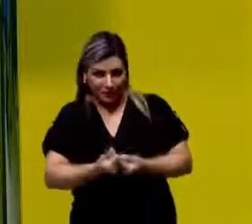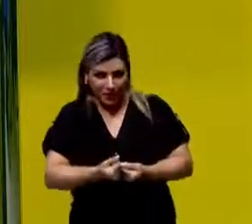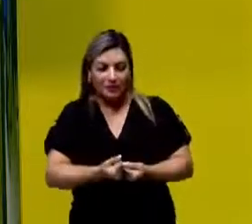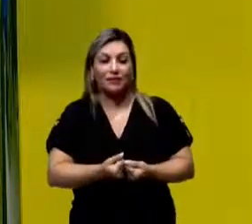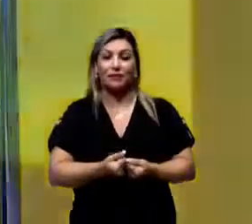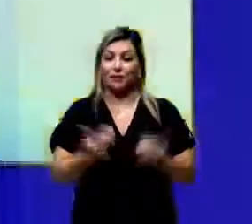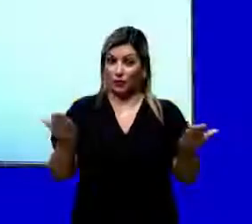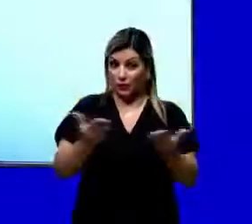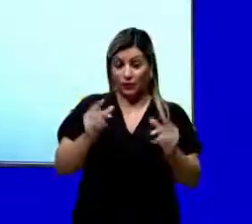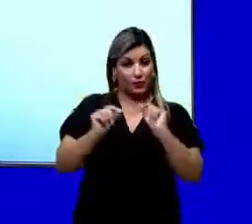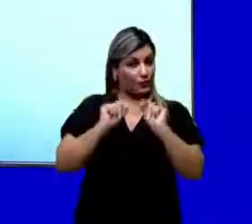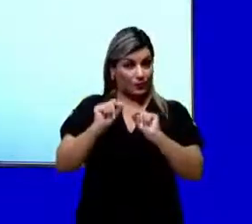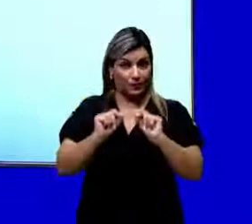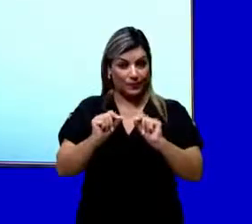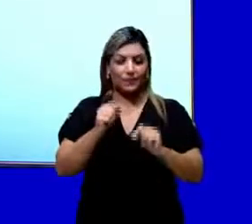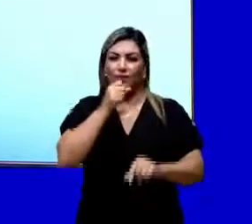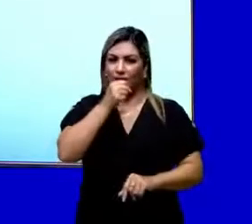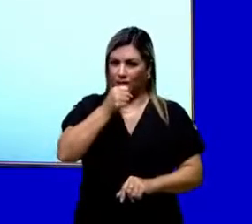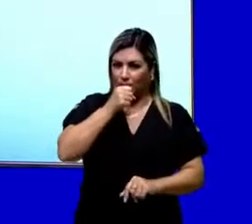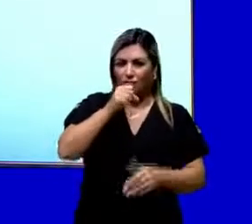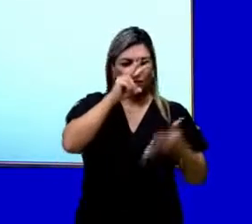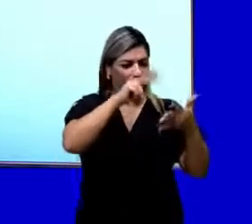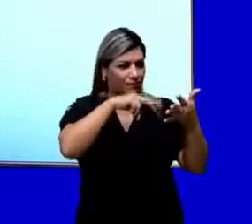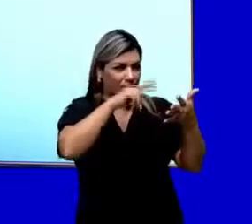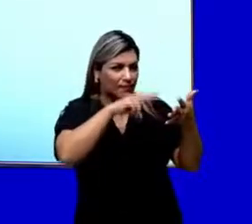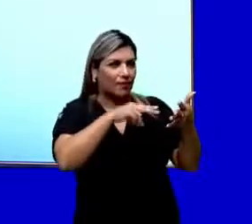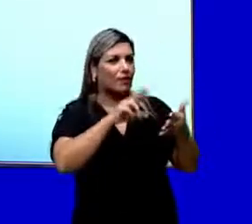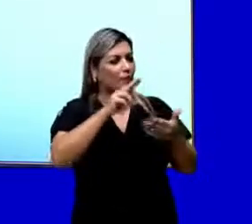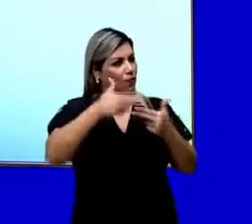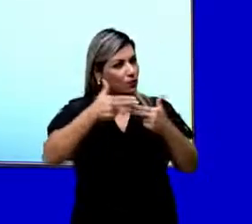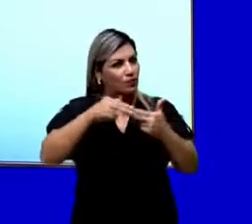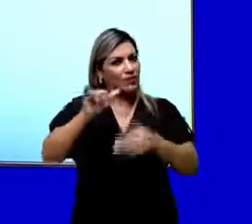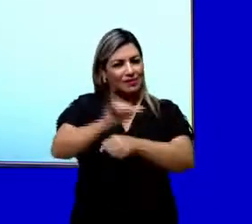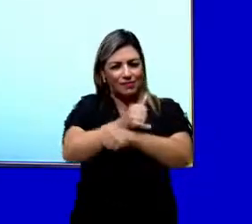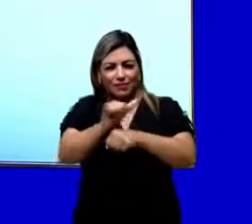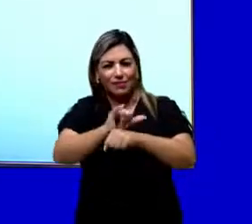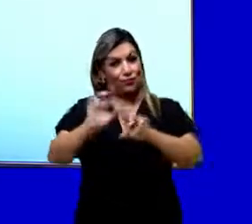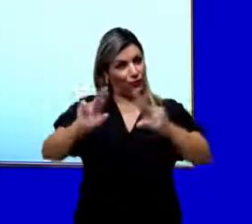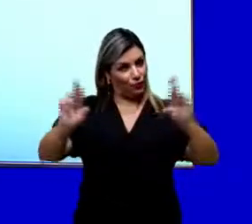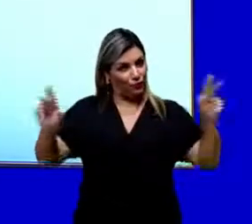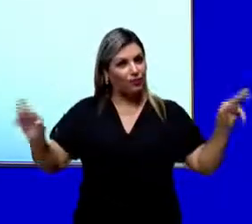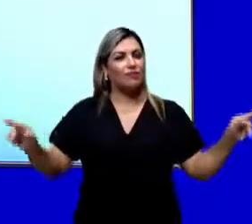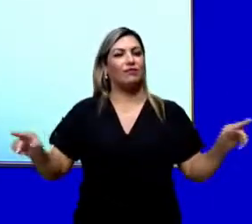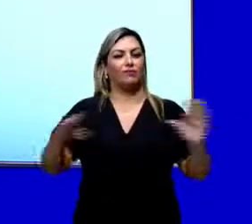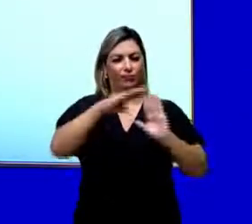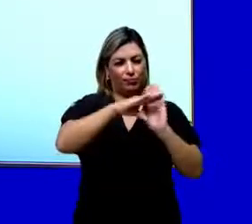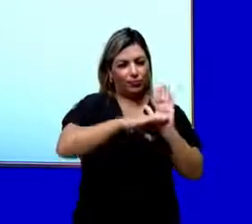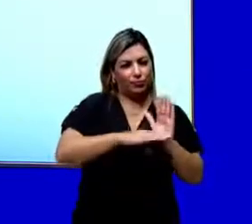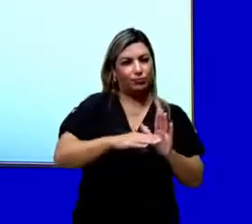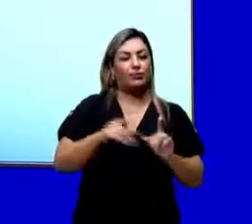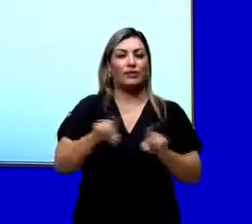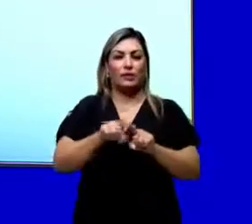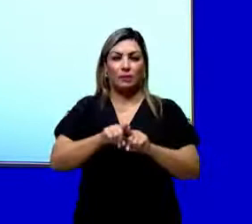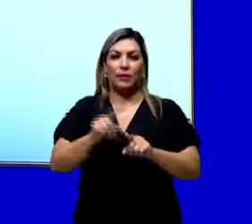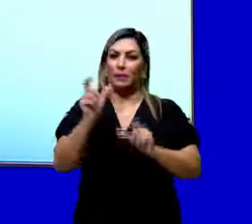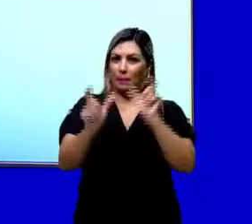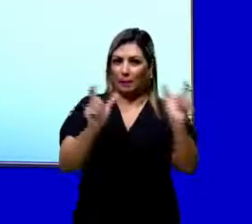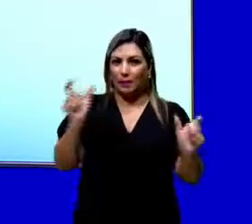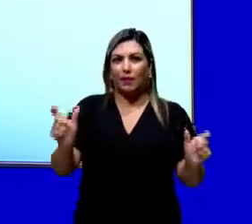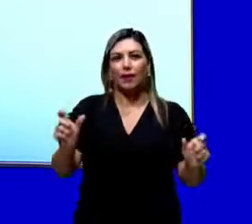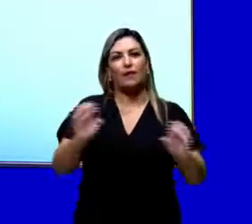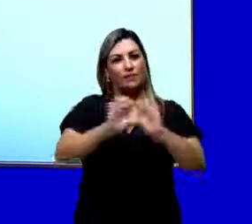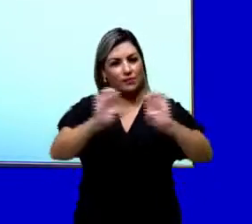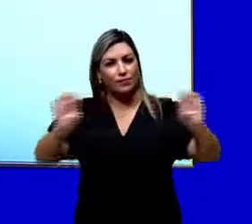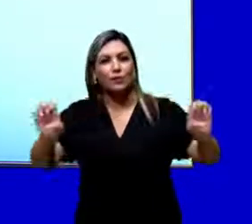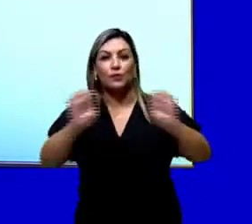de hoje são ler reportagens utilizando diferentes estratégias de leitura inferir o sentido de palavras e